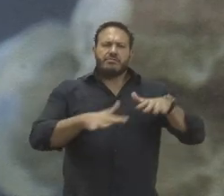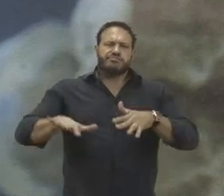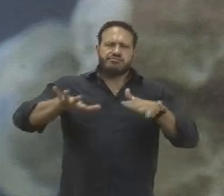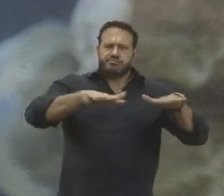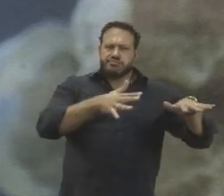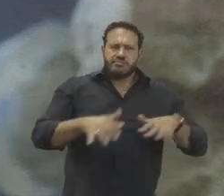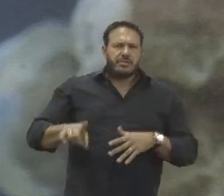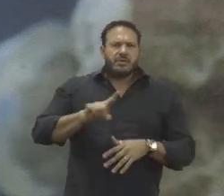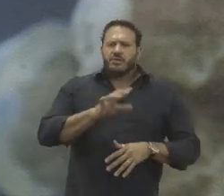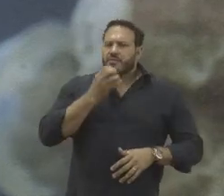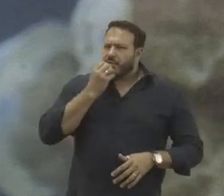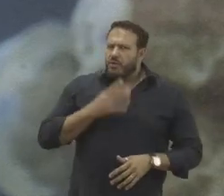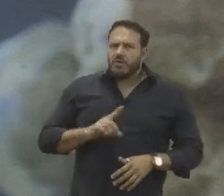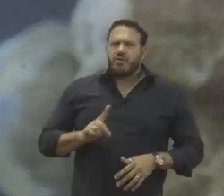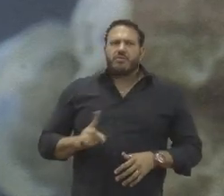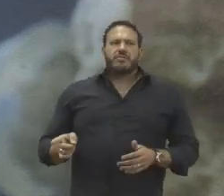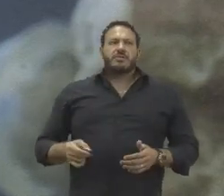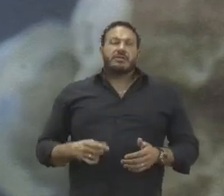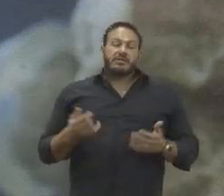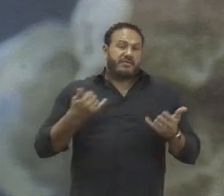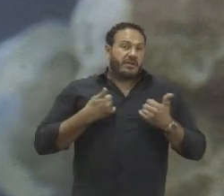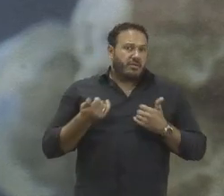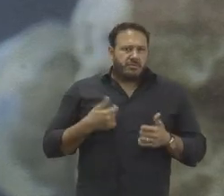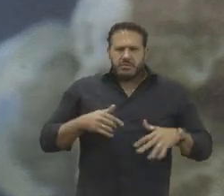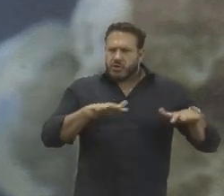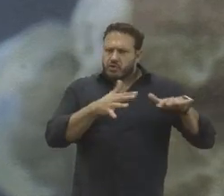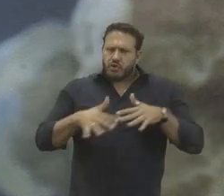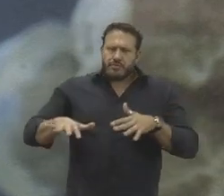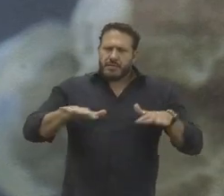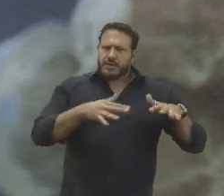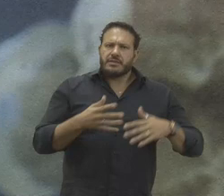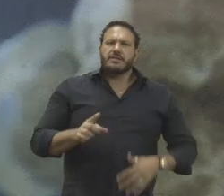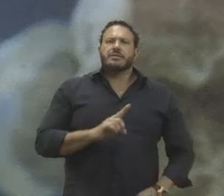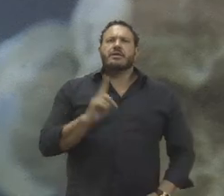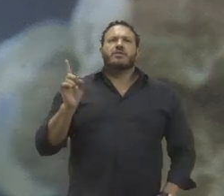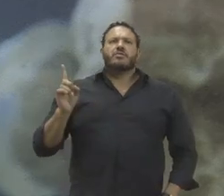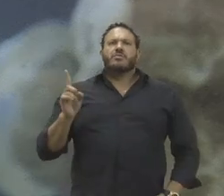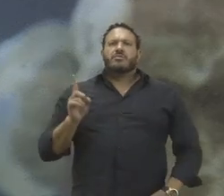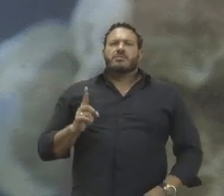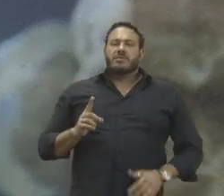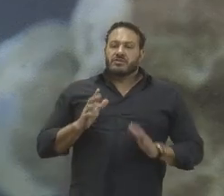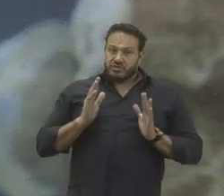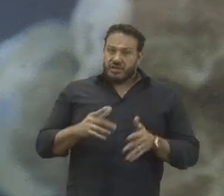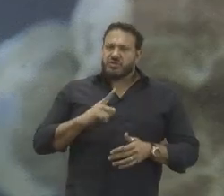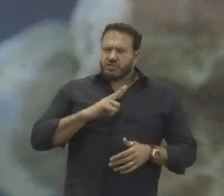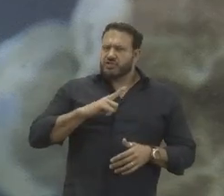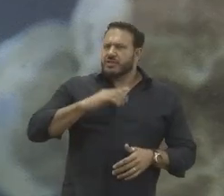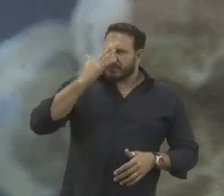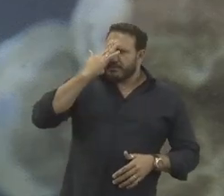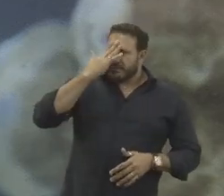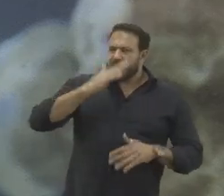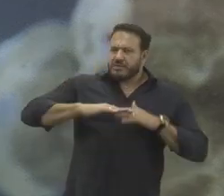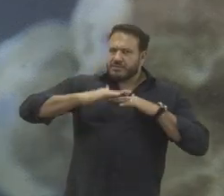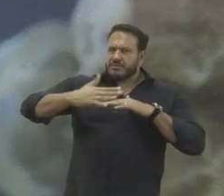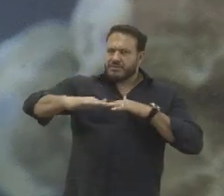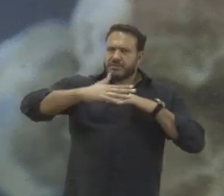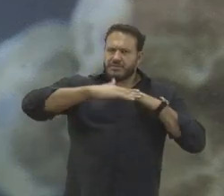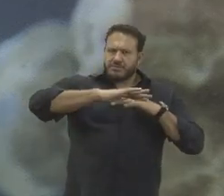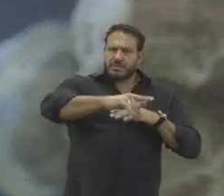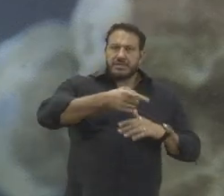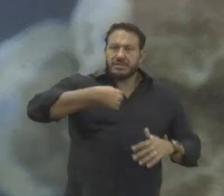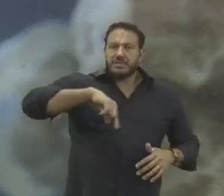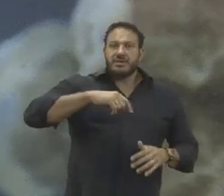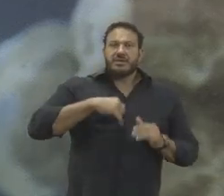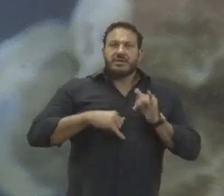legal foi ruim demais tal eles falaram bom tormentas não disse o rei que já tinha uma boa noção de marketing na época disse assim vamos